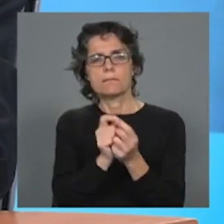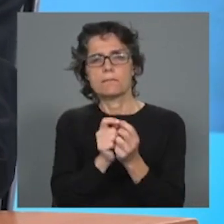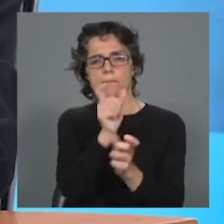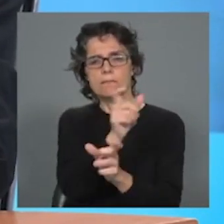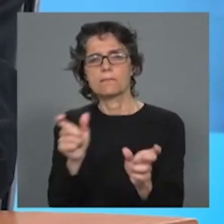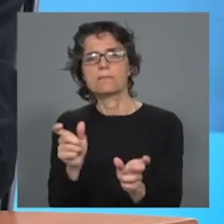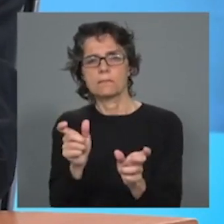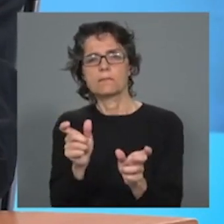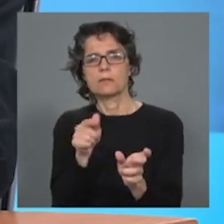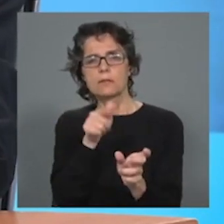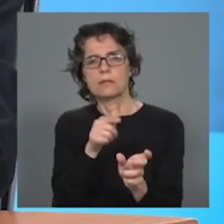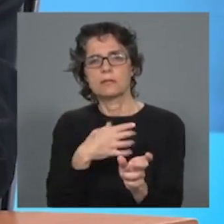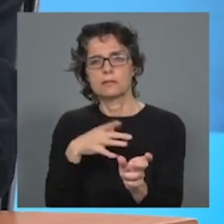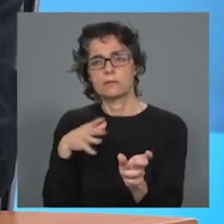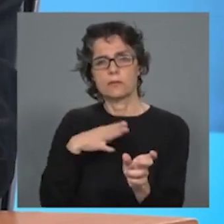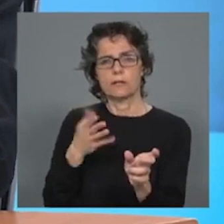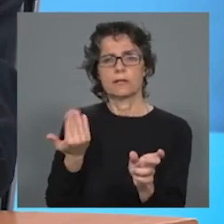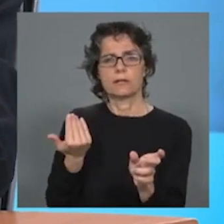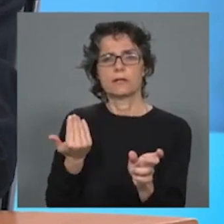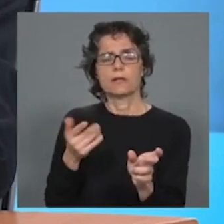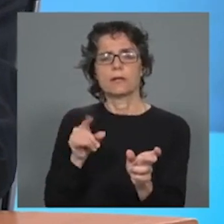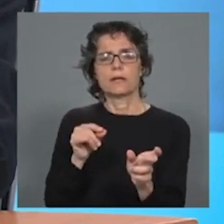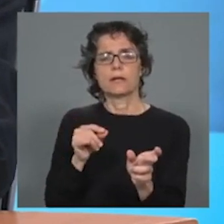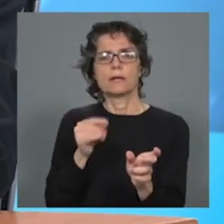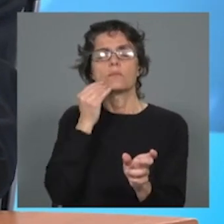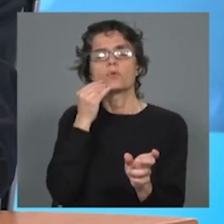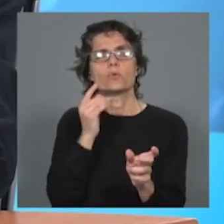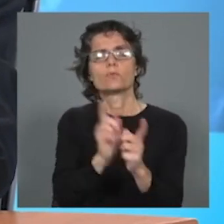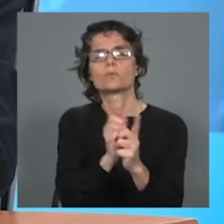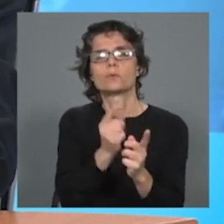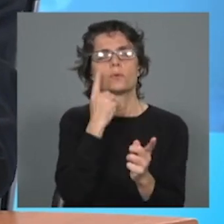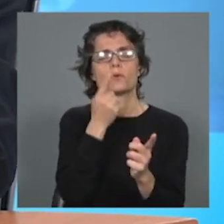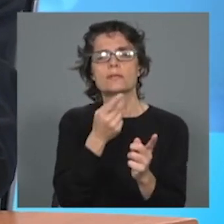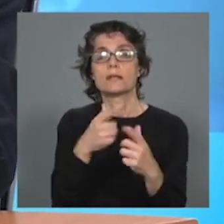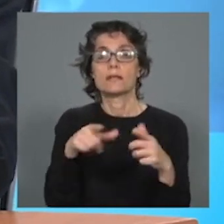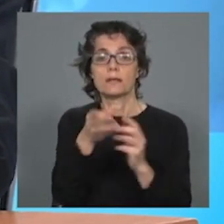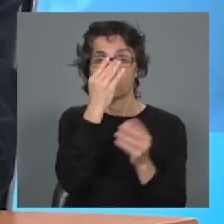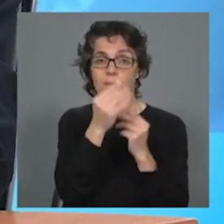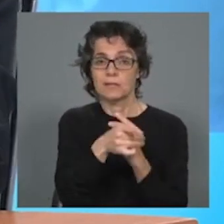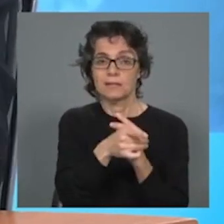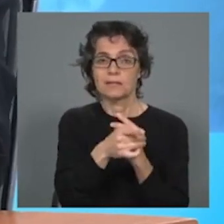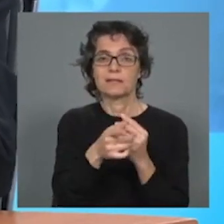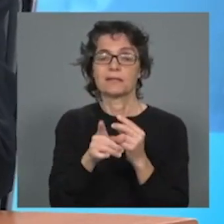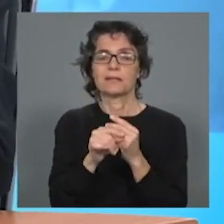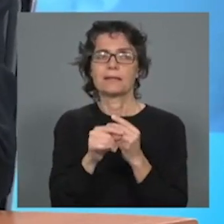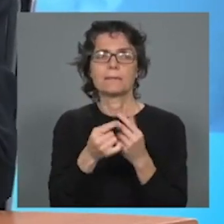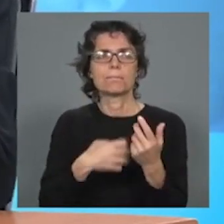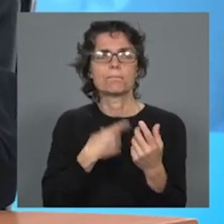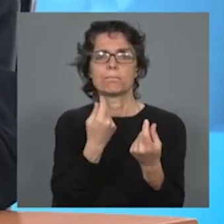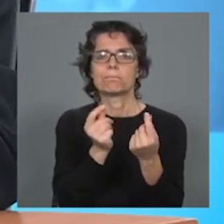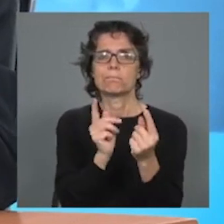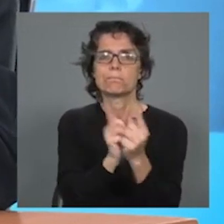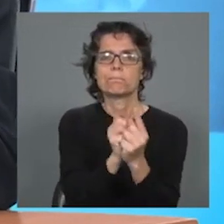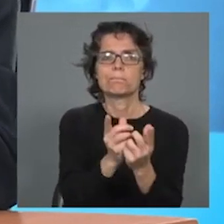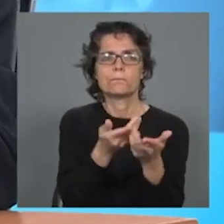que passa exatamente por aprender a língua, por estar junto. Há uma citação que